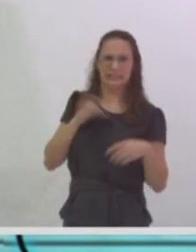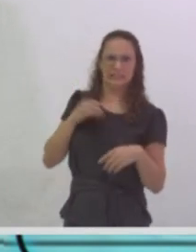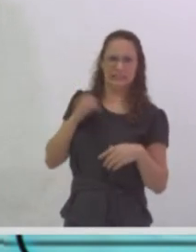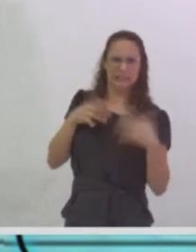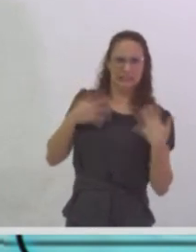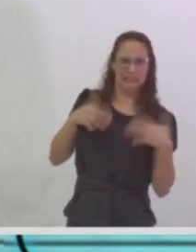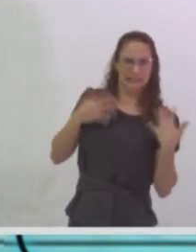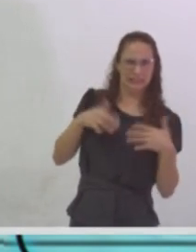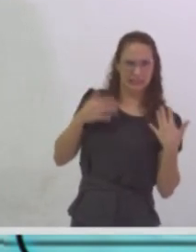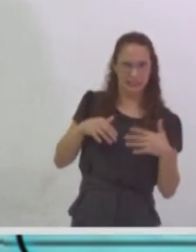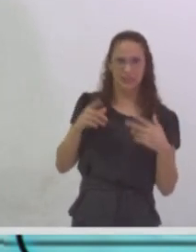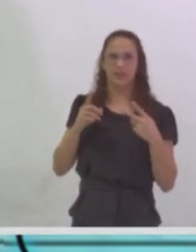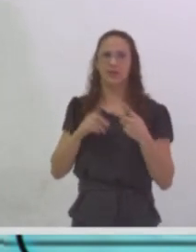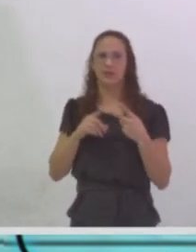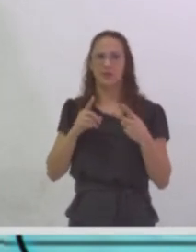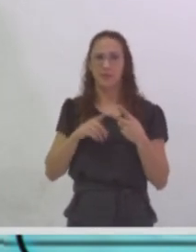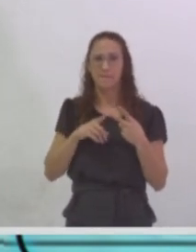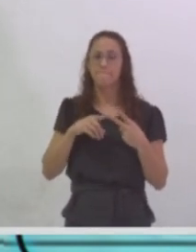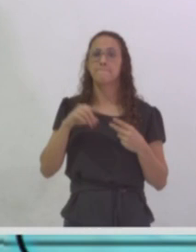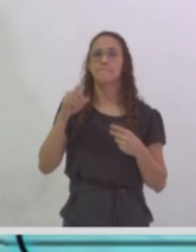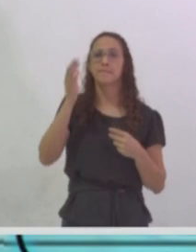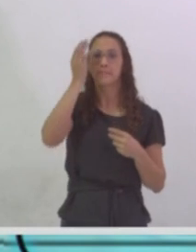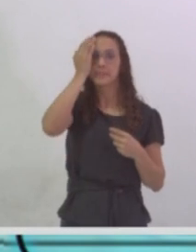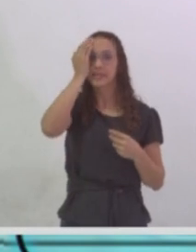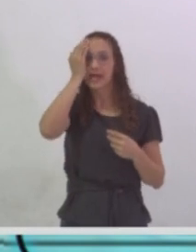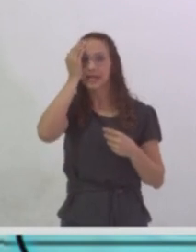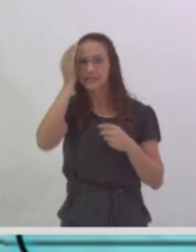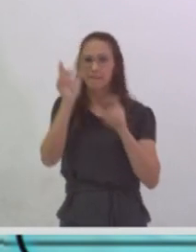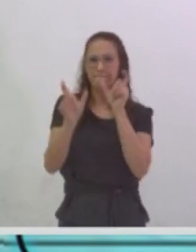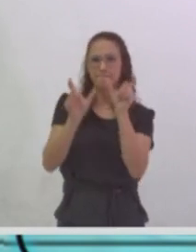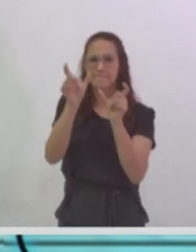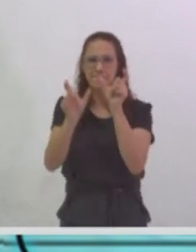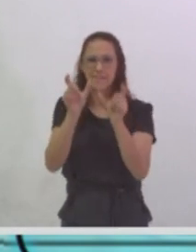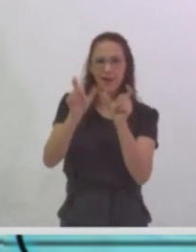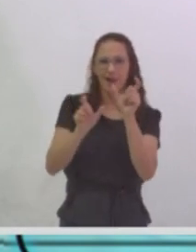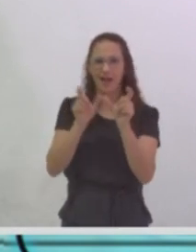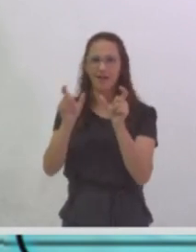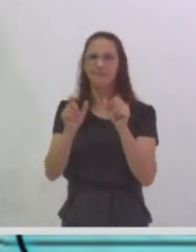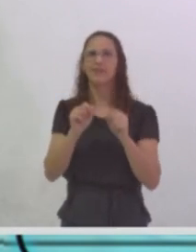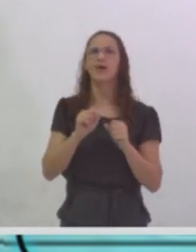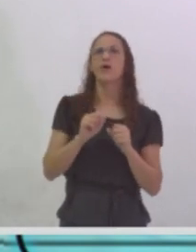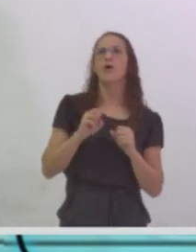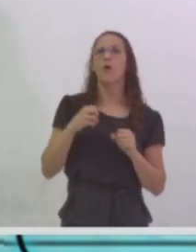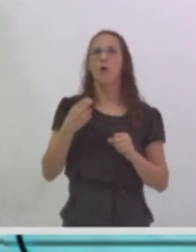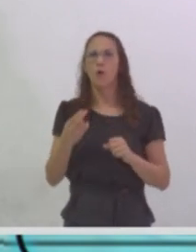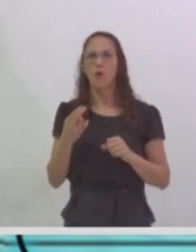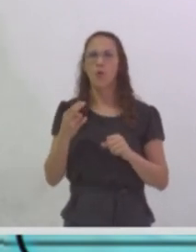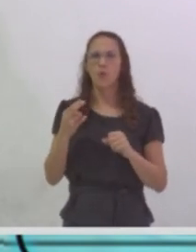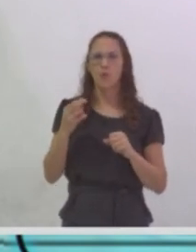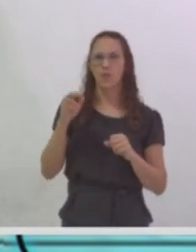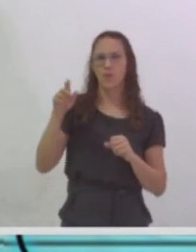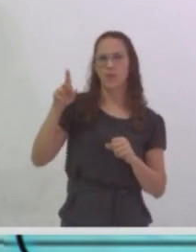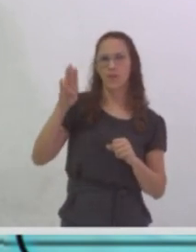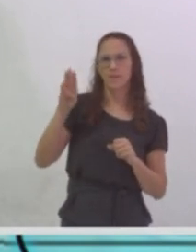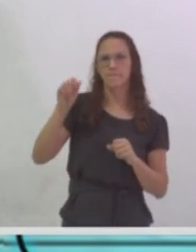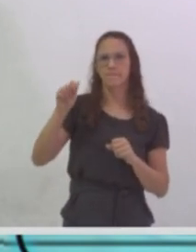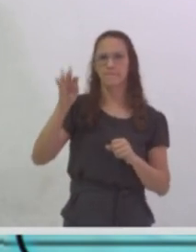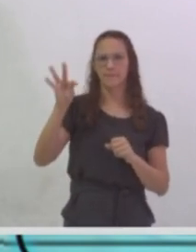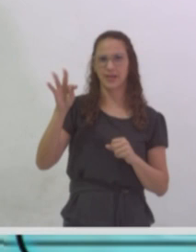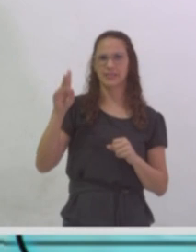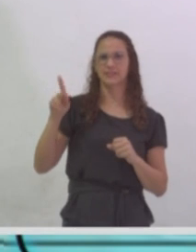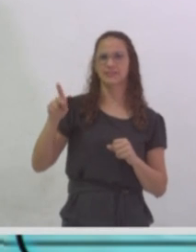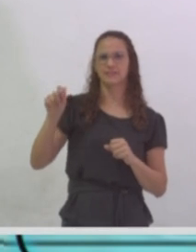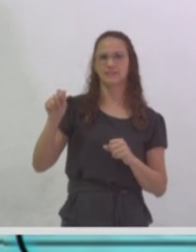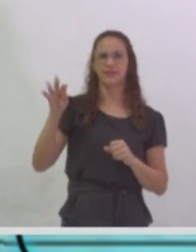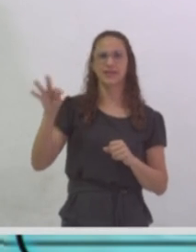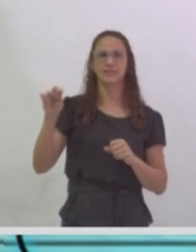de Palavras ou Bate-Pate, o Pirata Dente de Ouro. Qual será? O A, o B, o